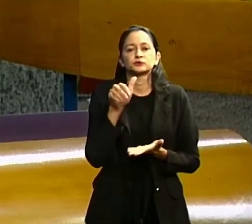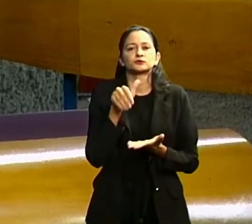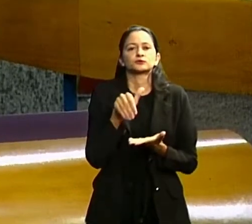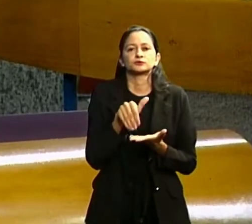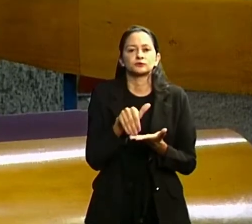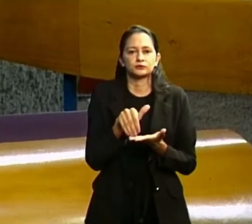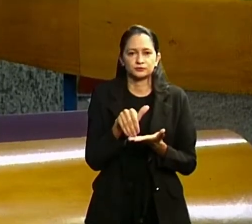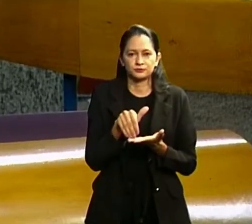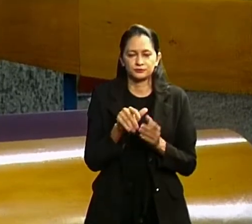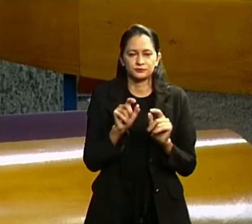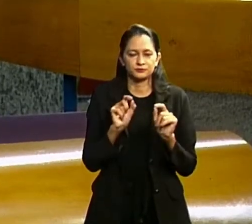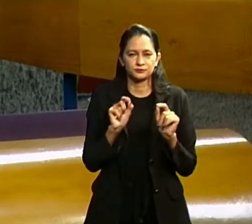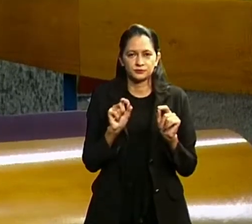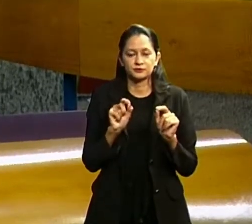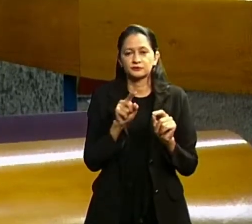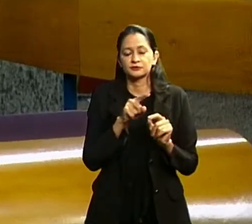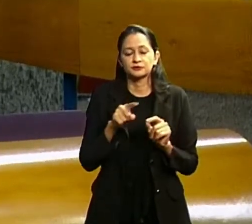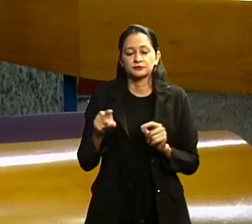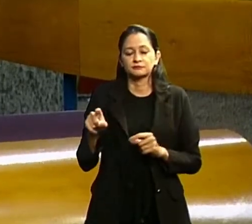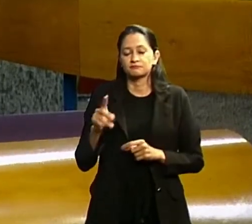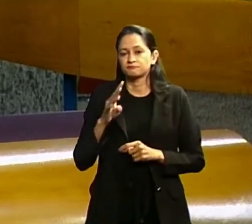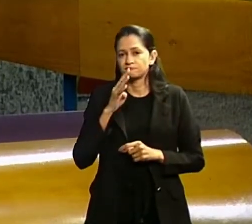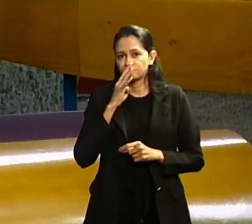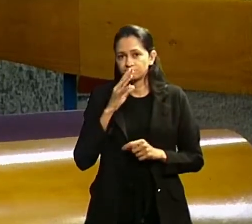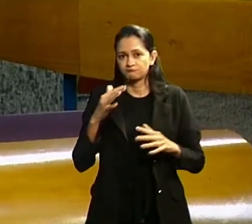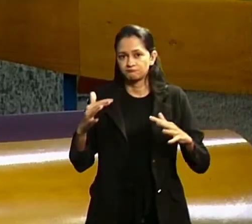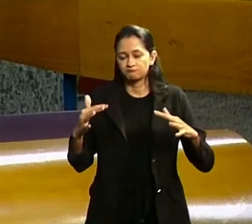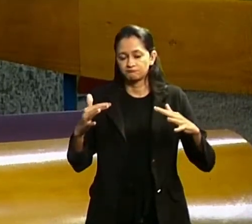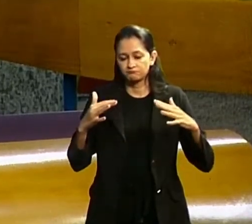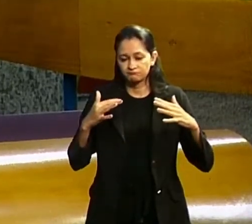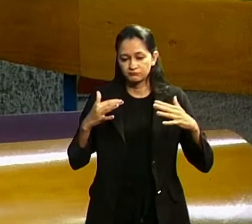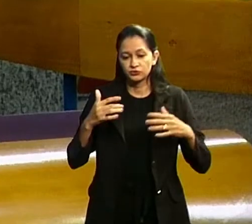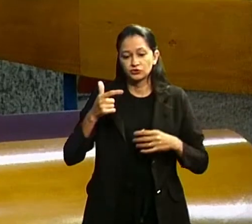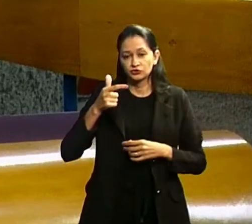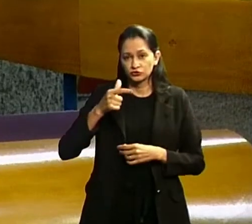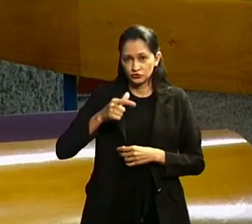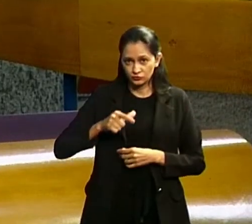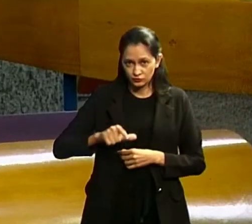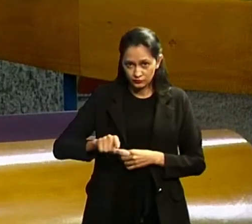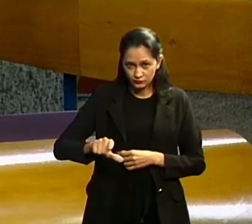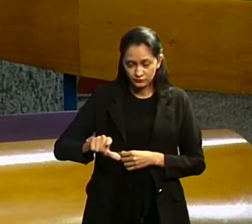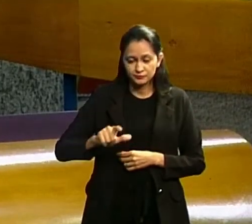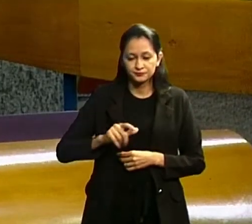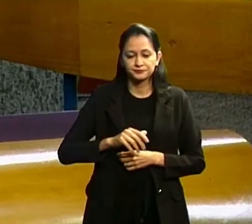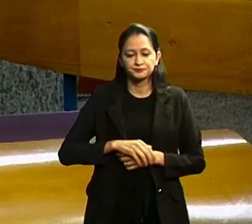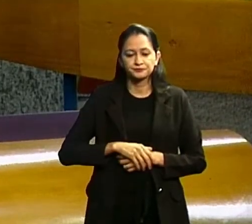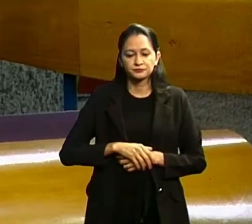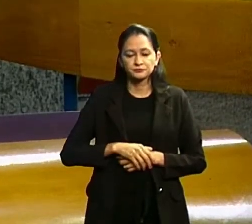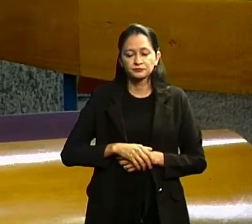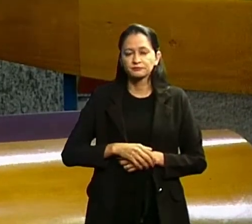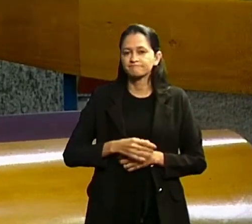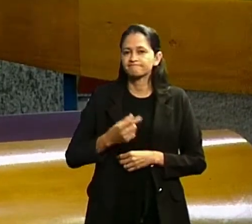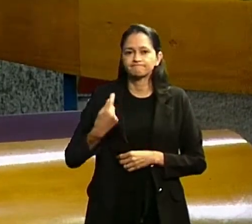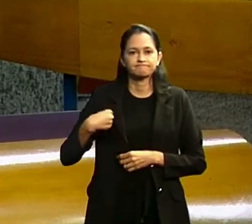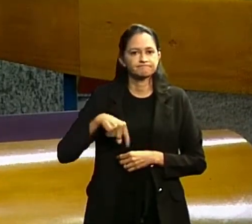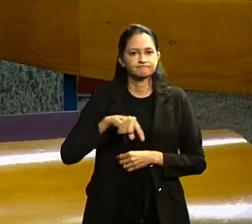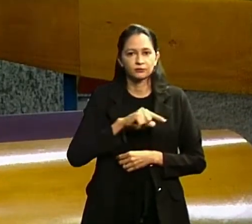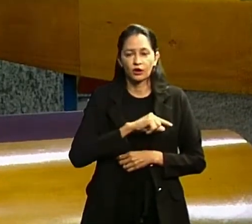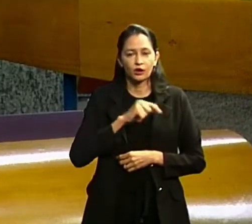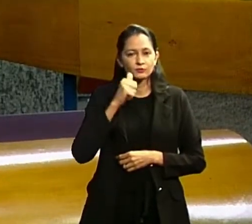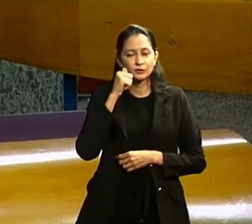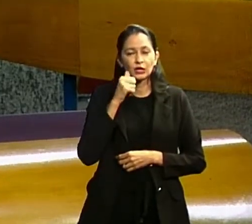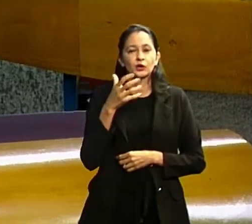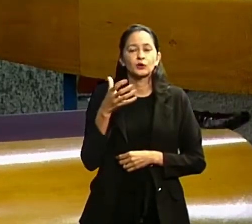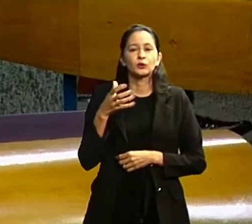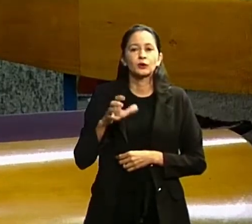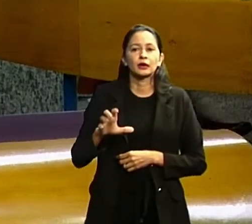para todos aqui que nos acompanham que nós, mais uma vez eu vou dizer, não queremos, nós mulheres,